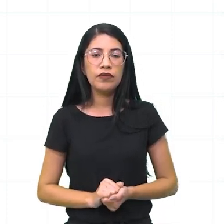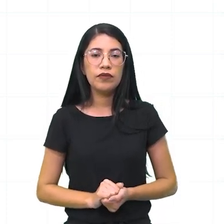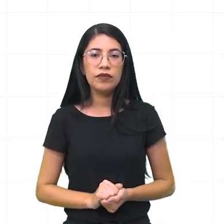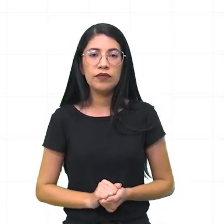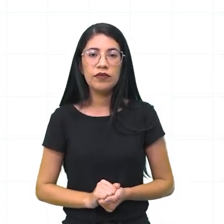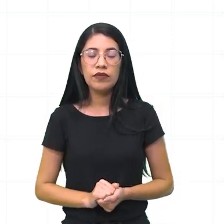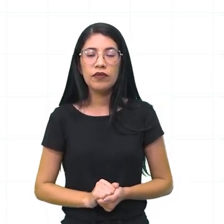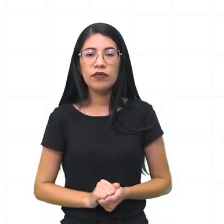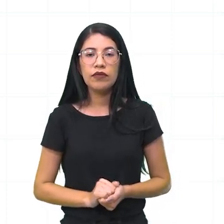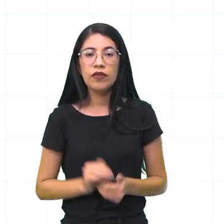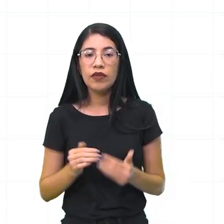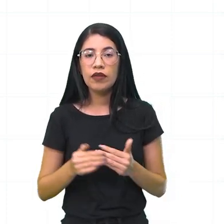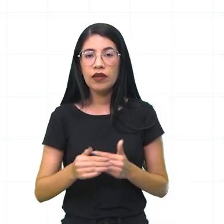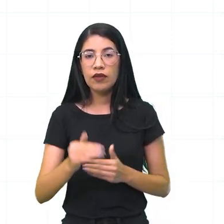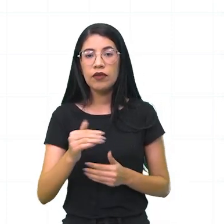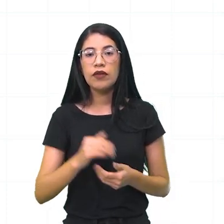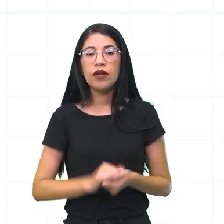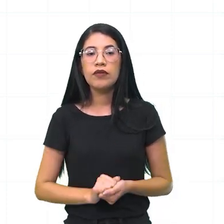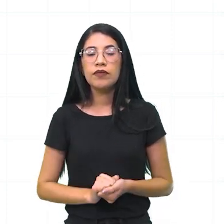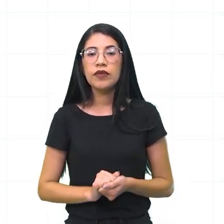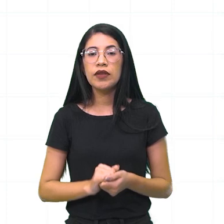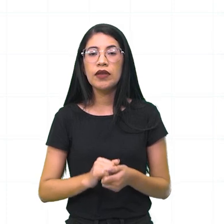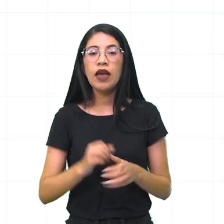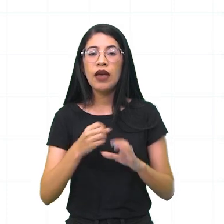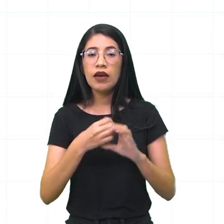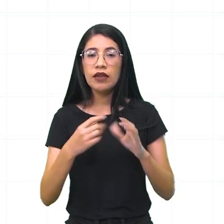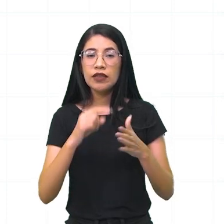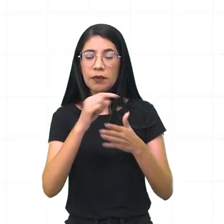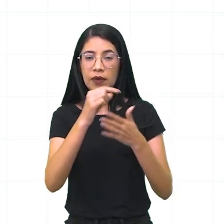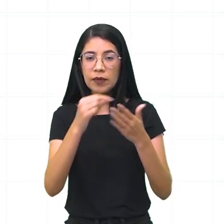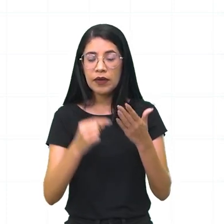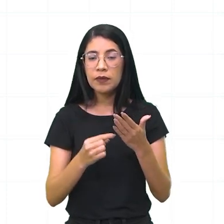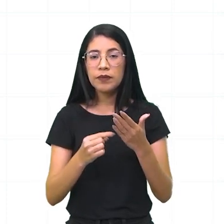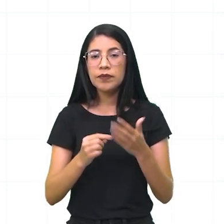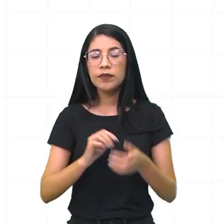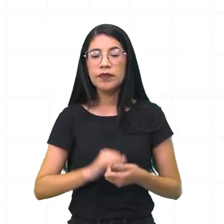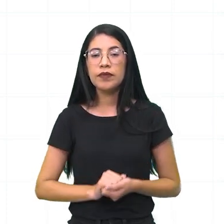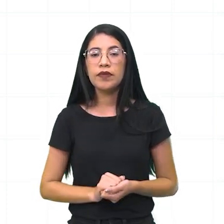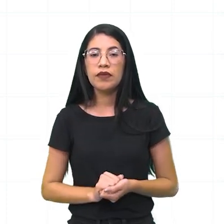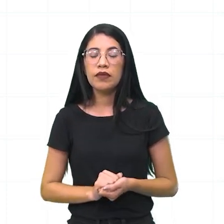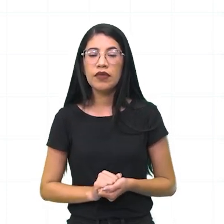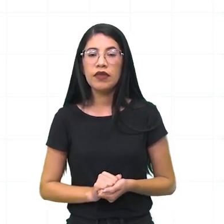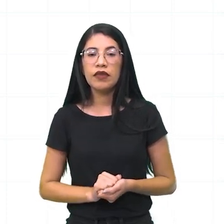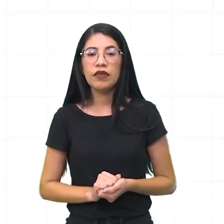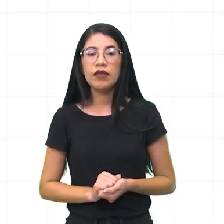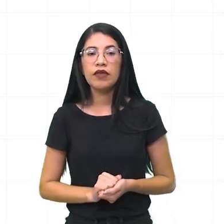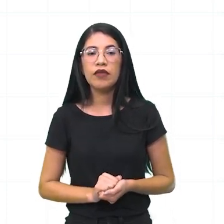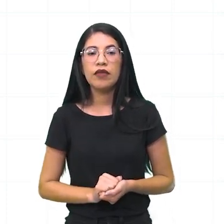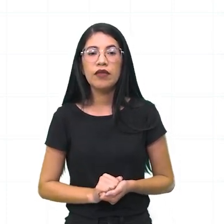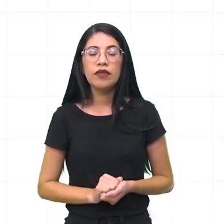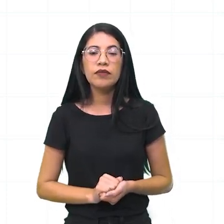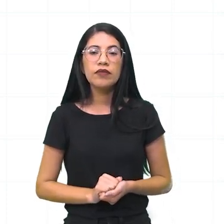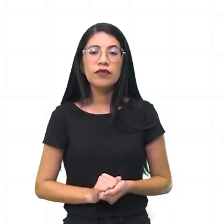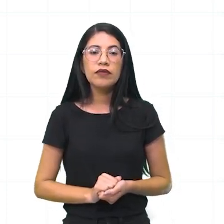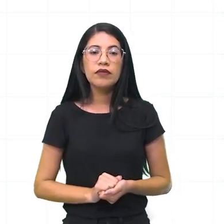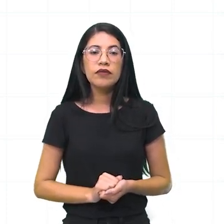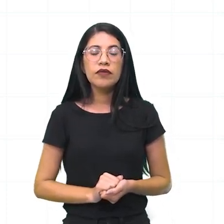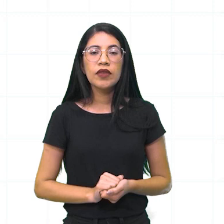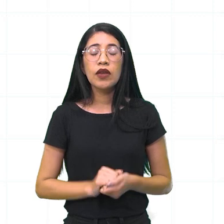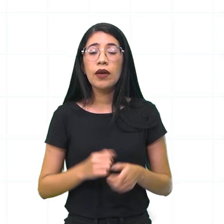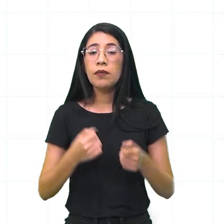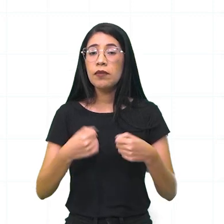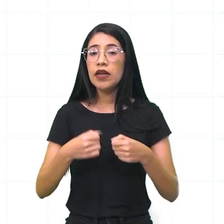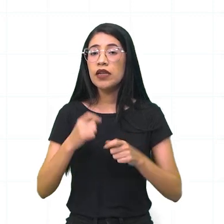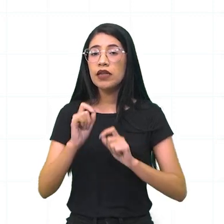Perfeito? Vamos continuar então com os principais elementos para a apresentação de um debate. Ok? O